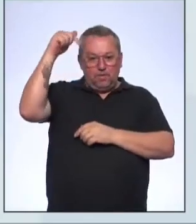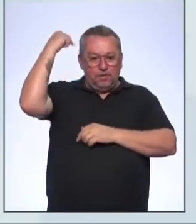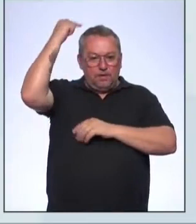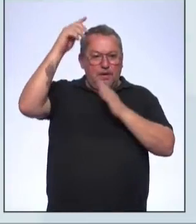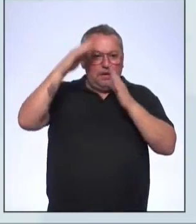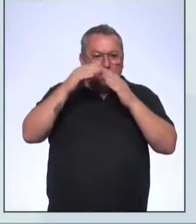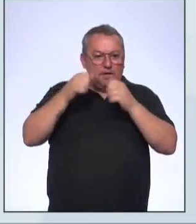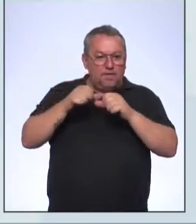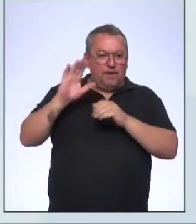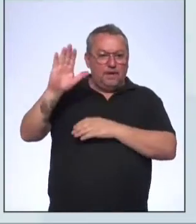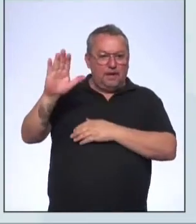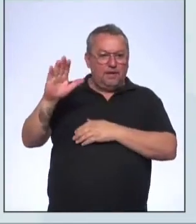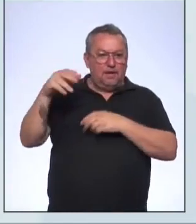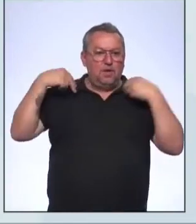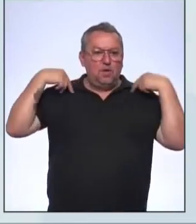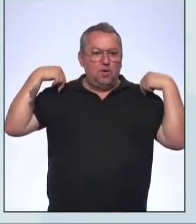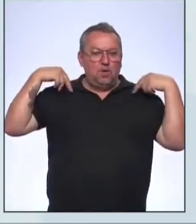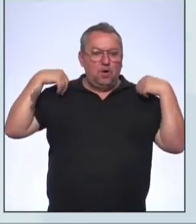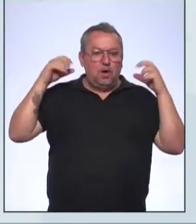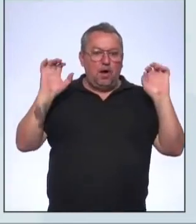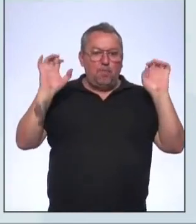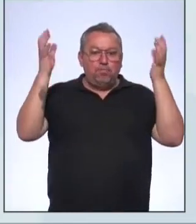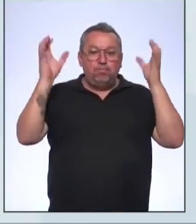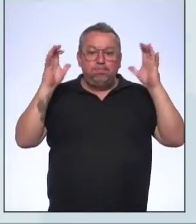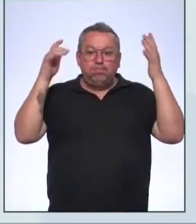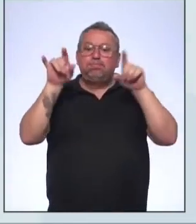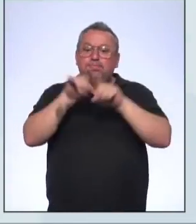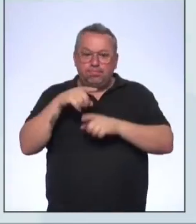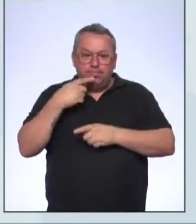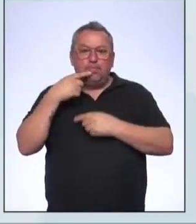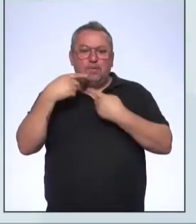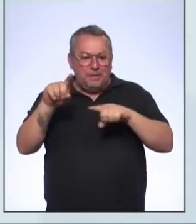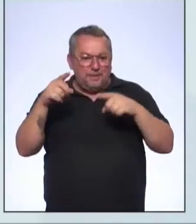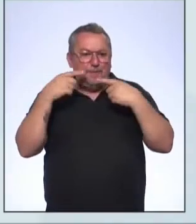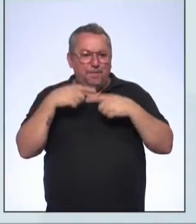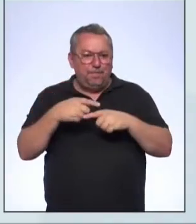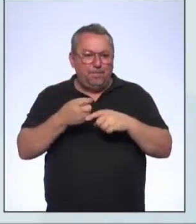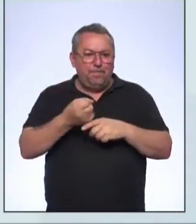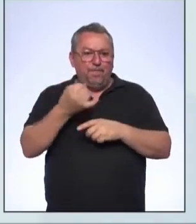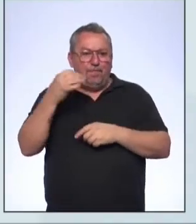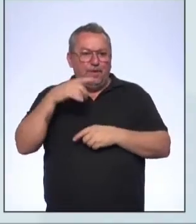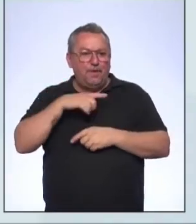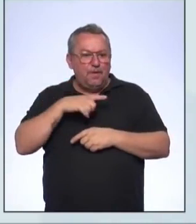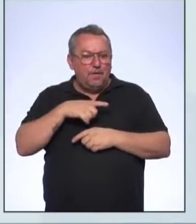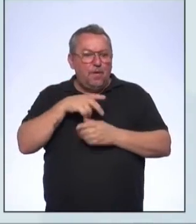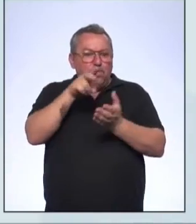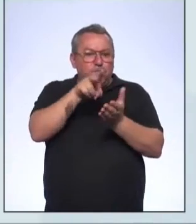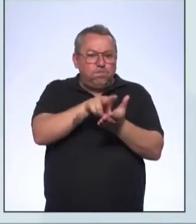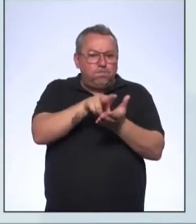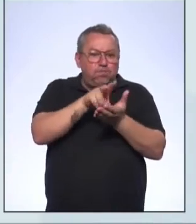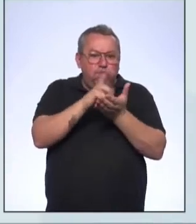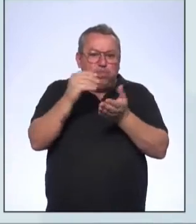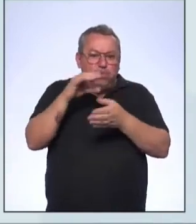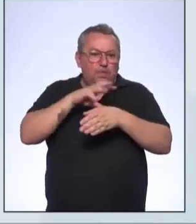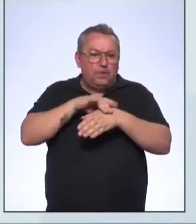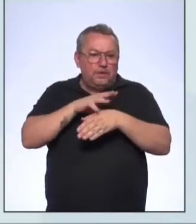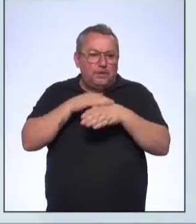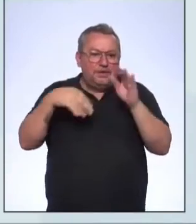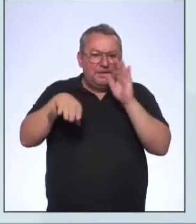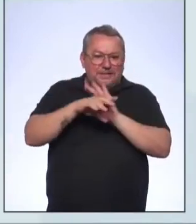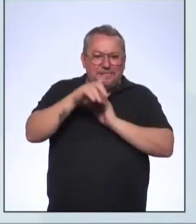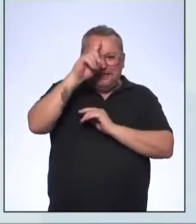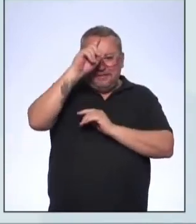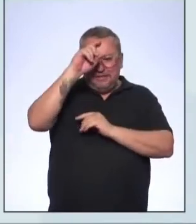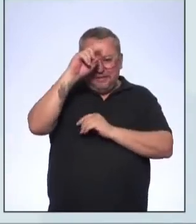local. Os motoristas das ambulâncias também reclamam. Muitas vezes estamos com pacientes muito doentes e chegar até